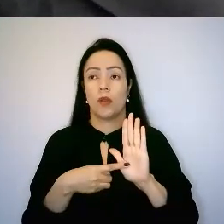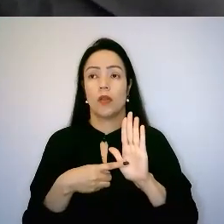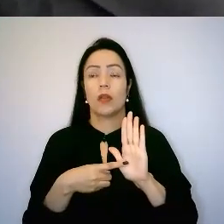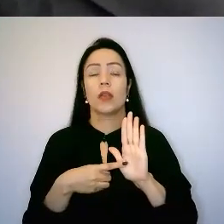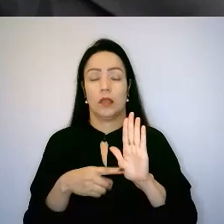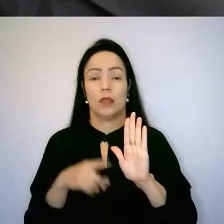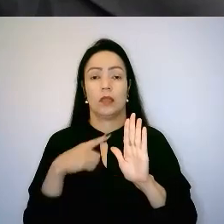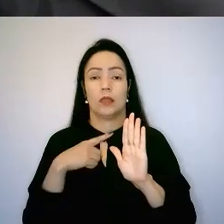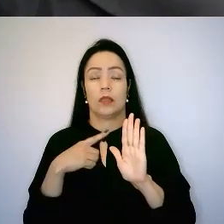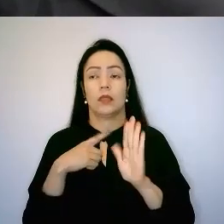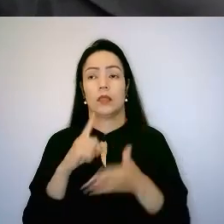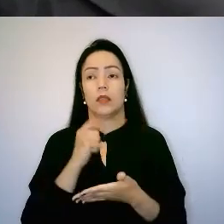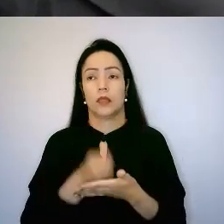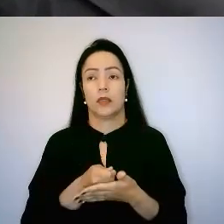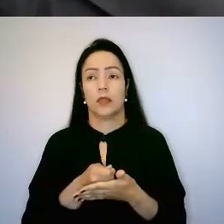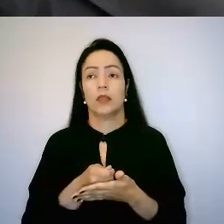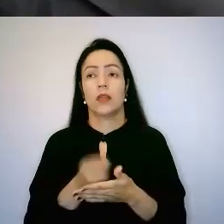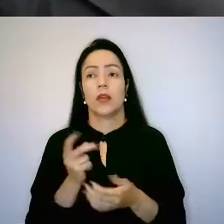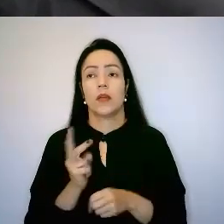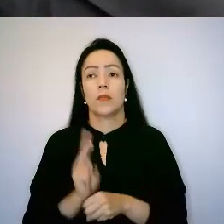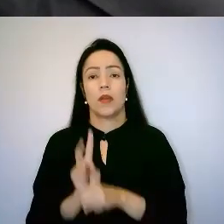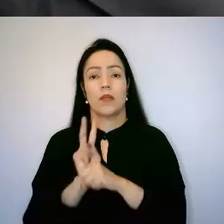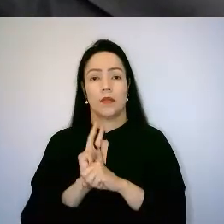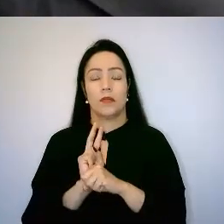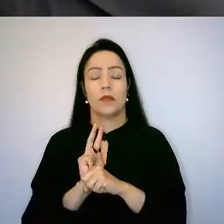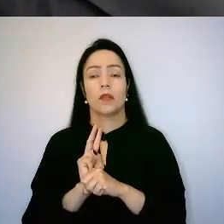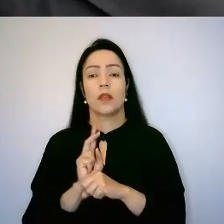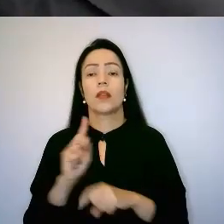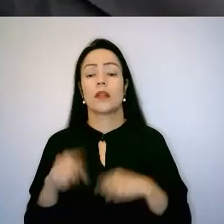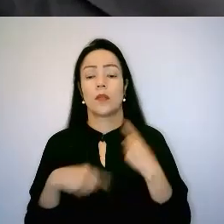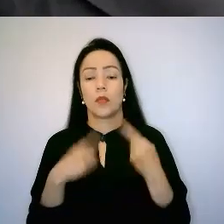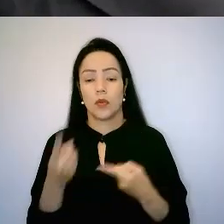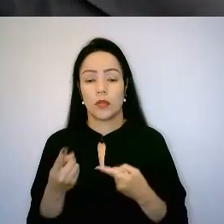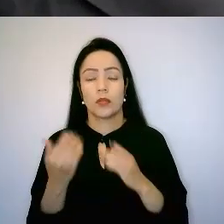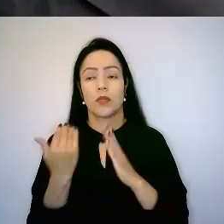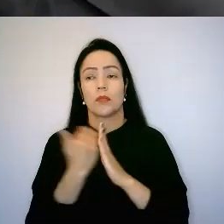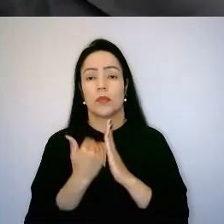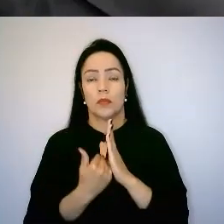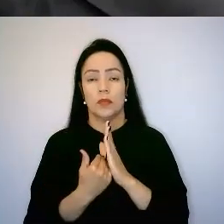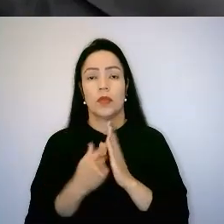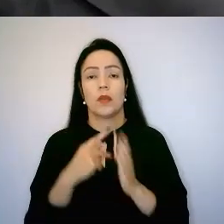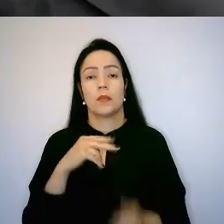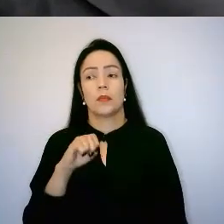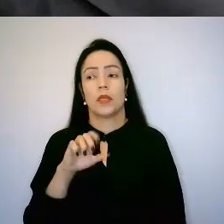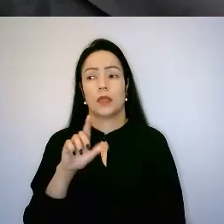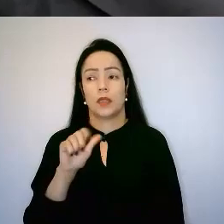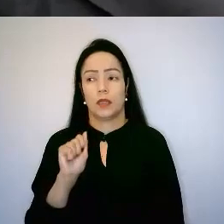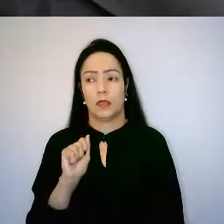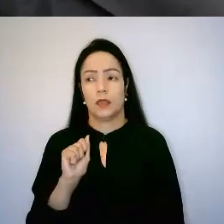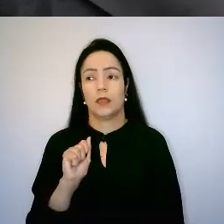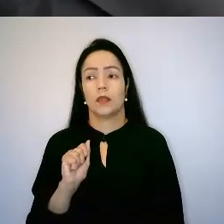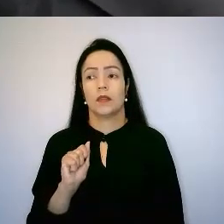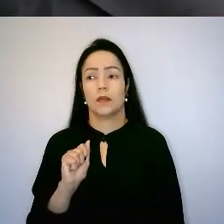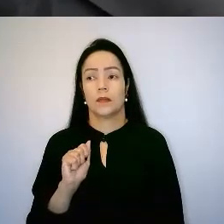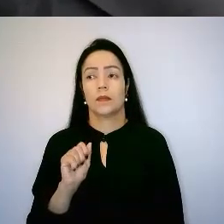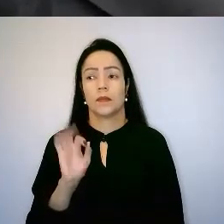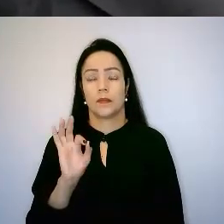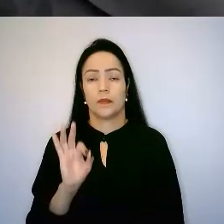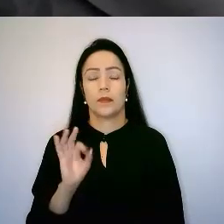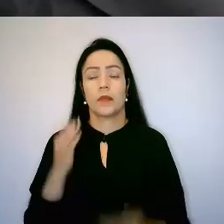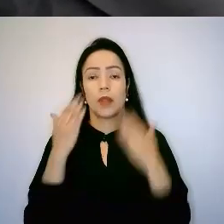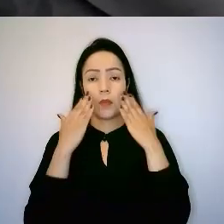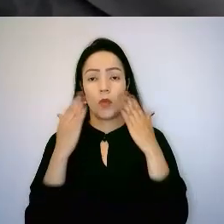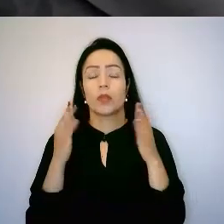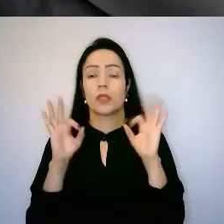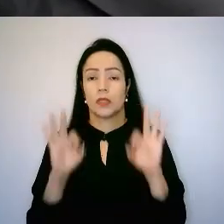da preventiva se deu após o cumprimento da pena do agravante é evidenciando em certa